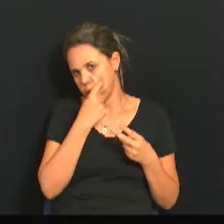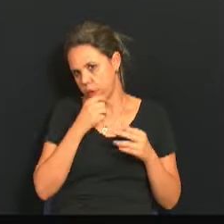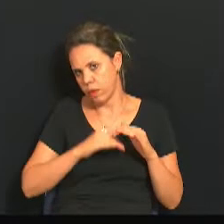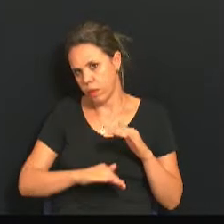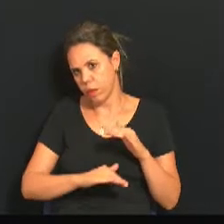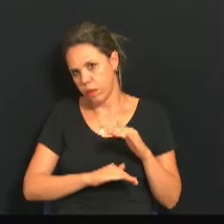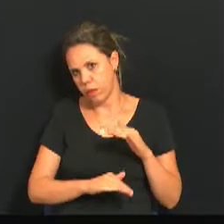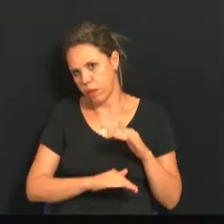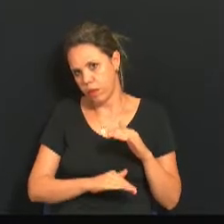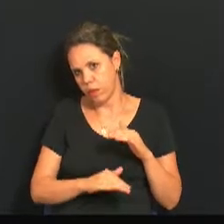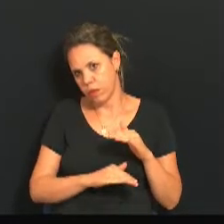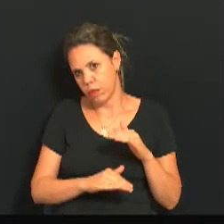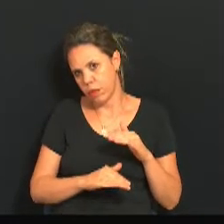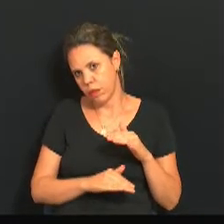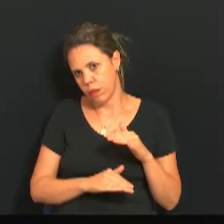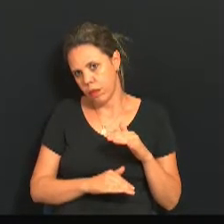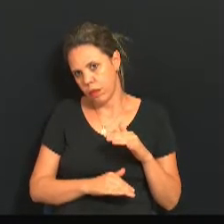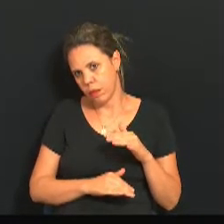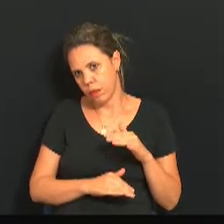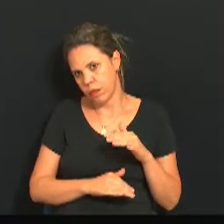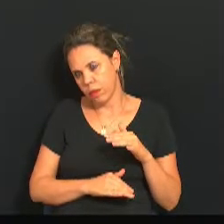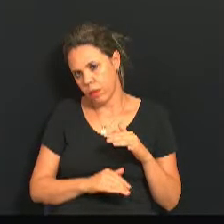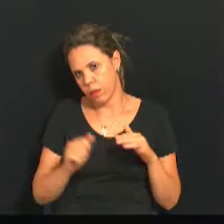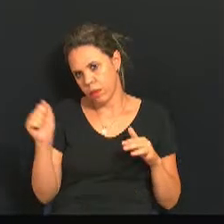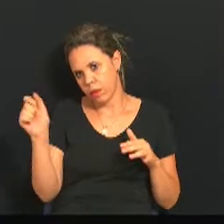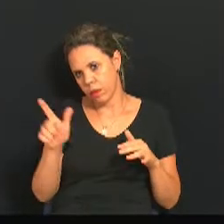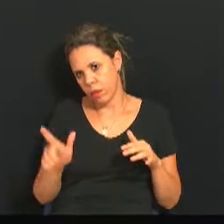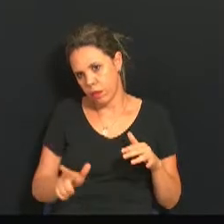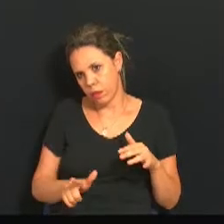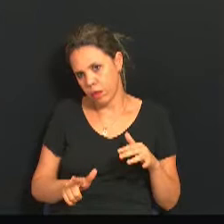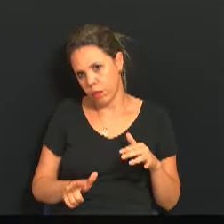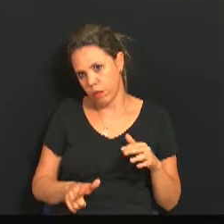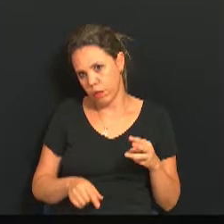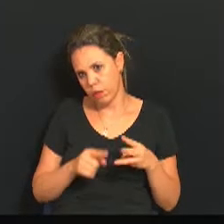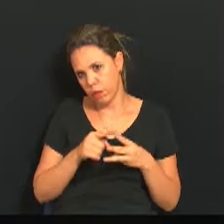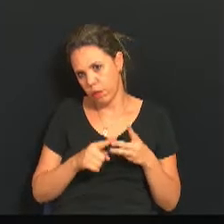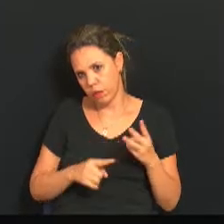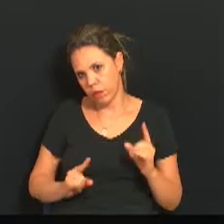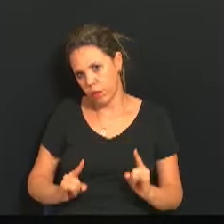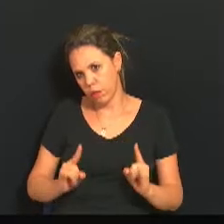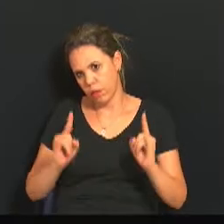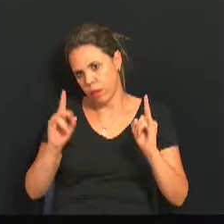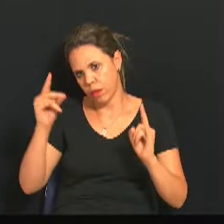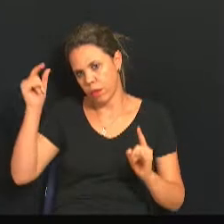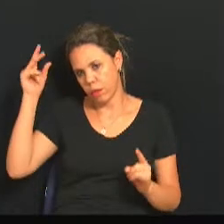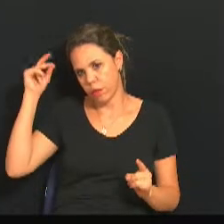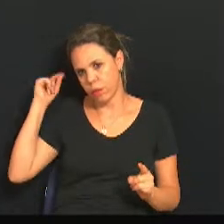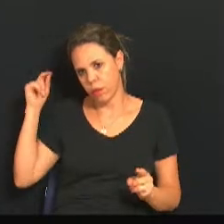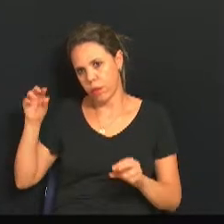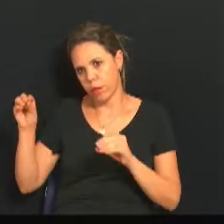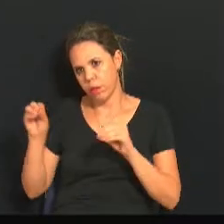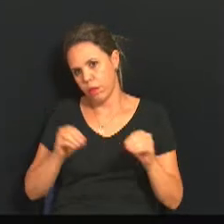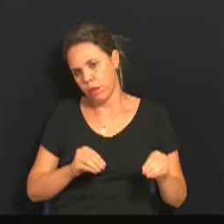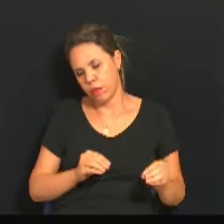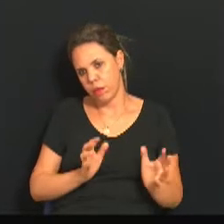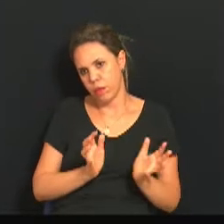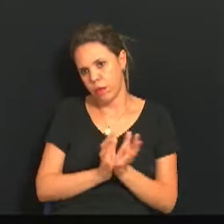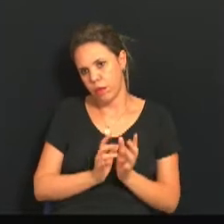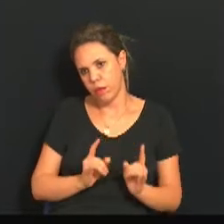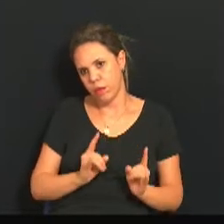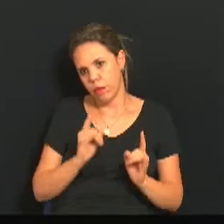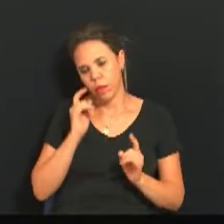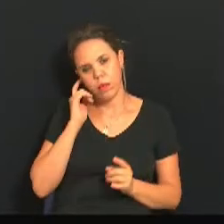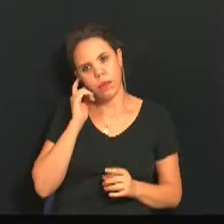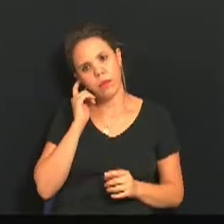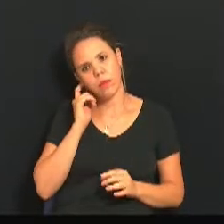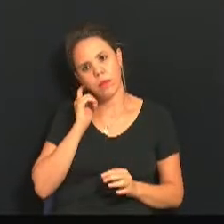da terra esquerdo o azul e são três prédios eram tive imigração né os pets